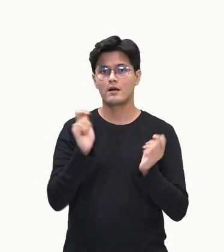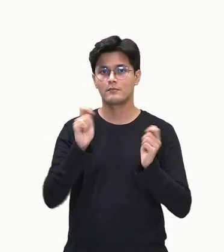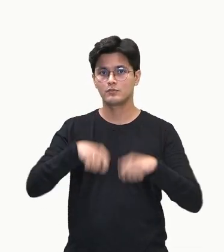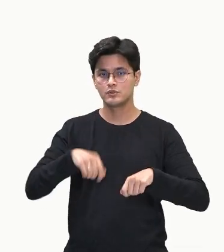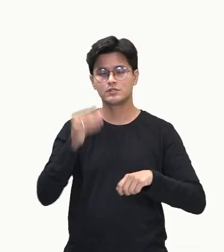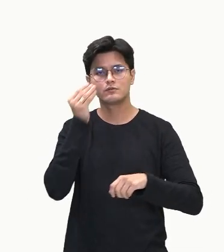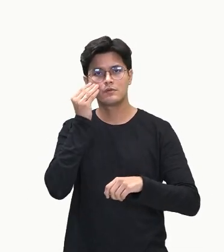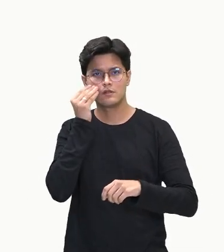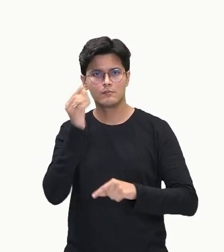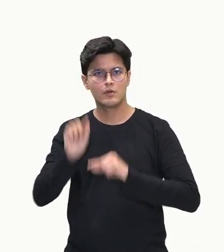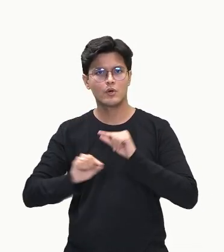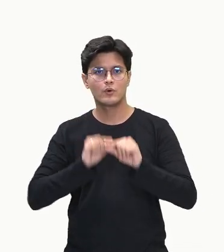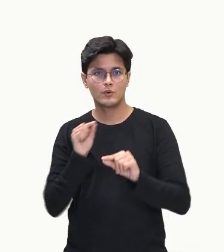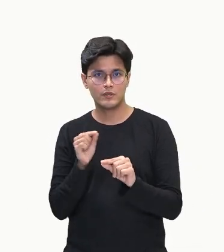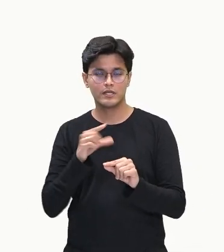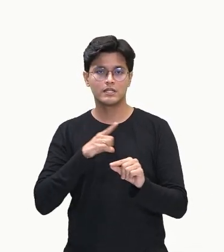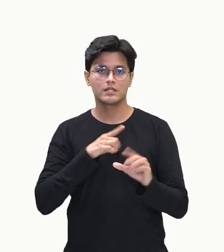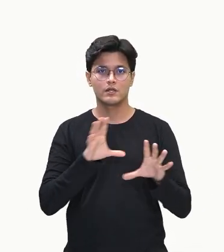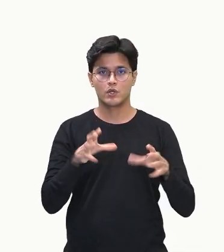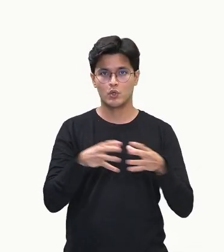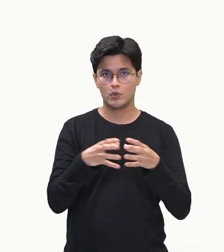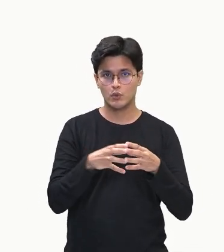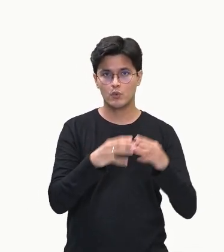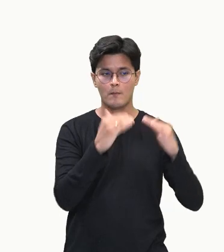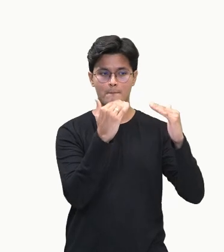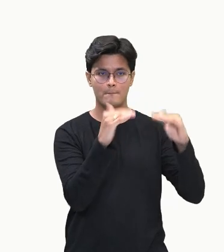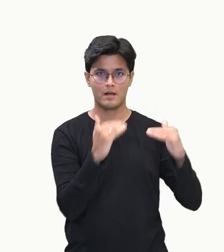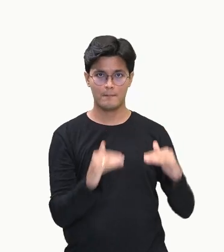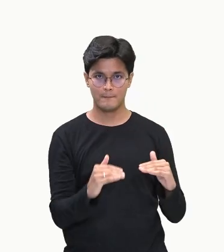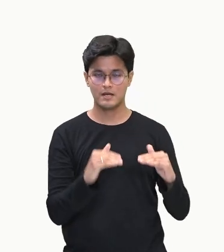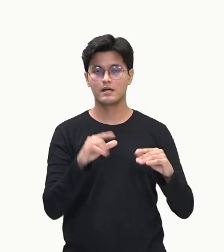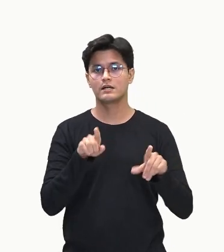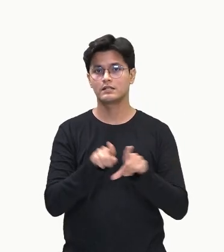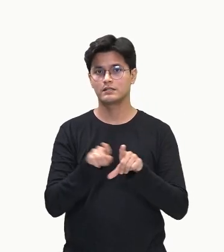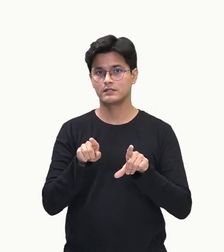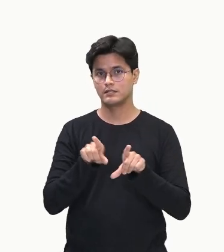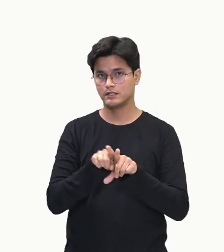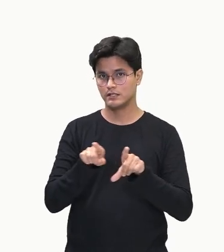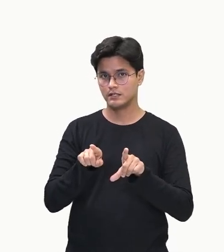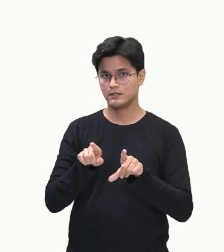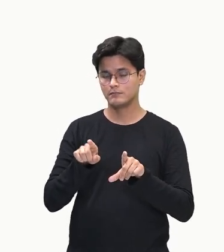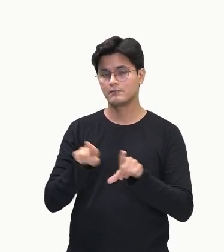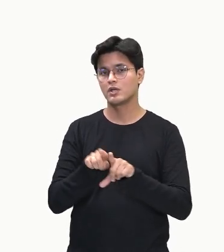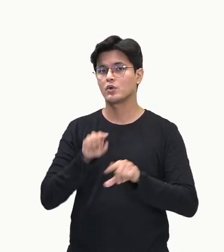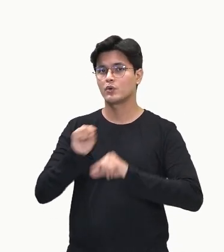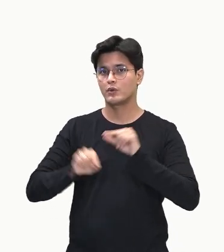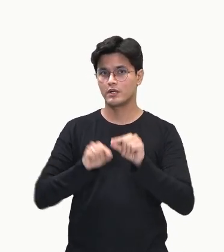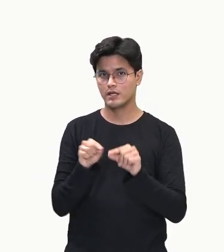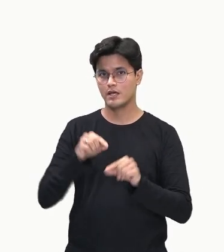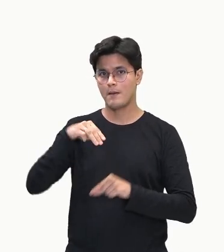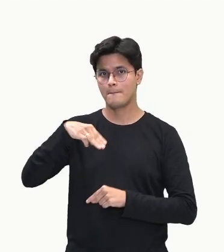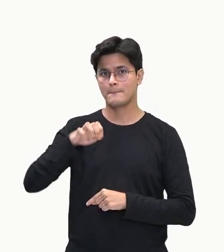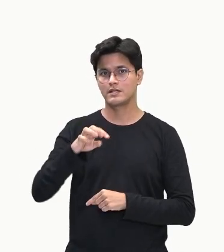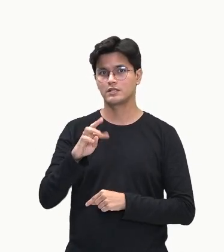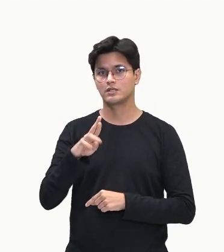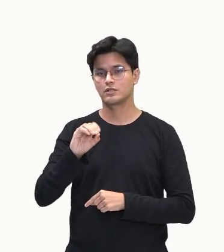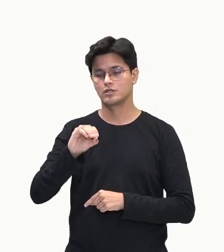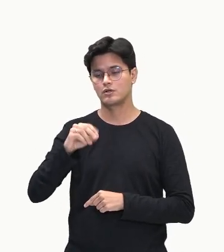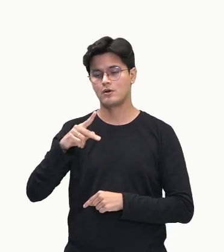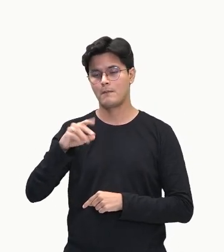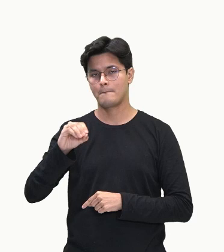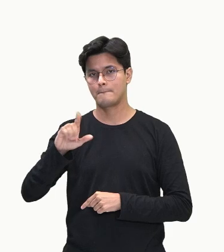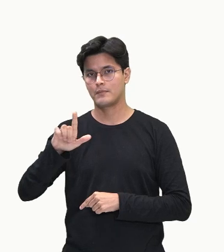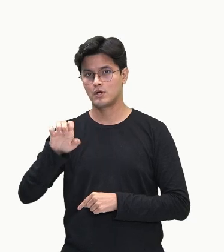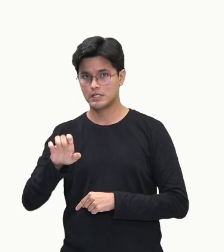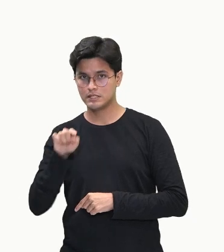do grupo hierárquico, nós vamos ter as metrópoles, né? Dentro desse grupo hierárquico, nós temos a cidade